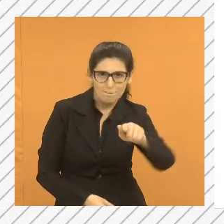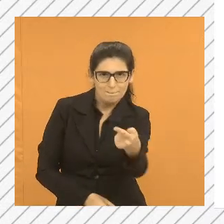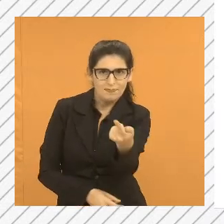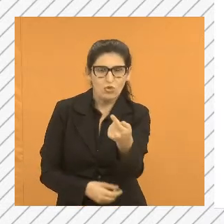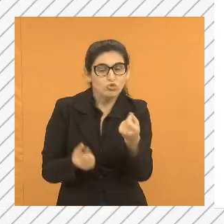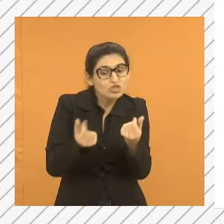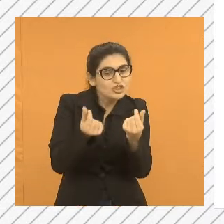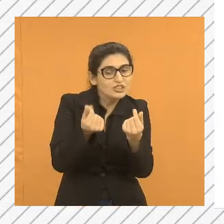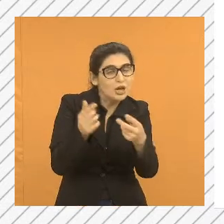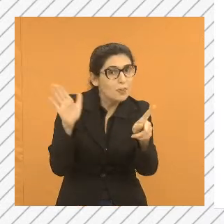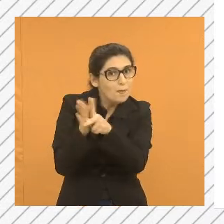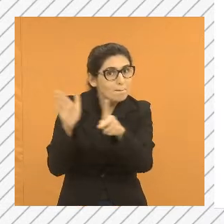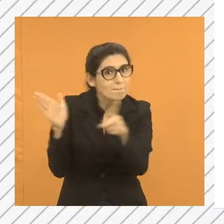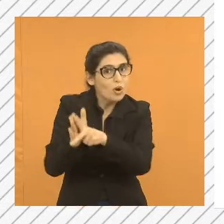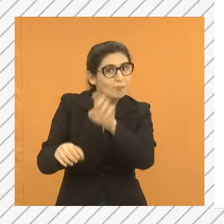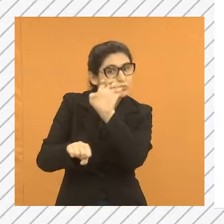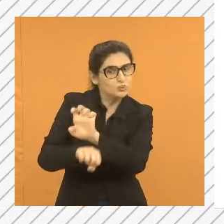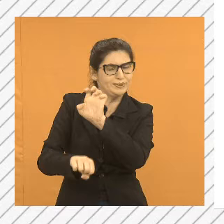Estado.